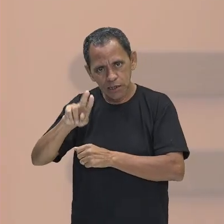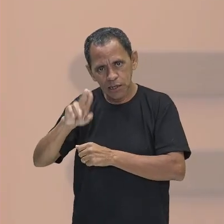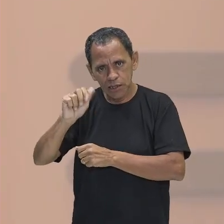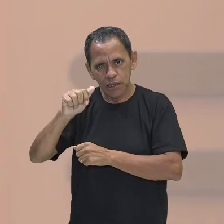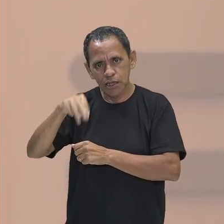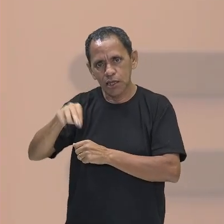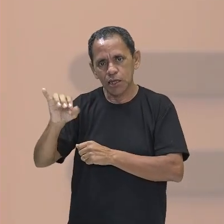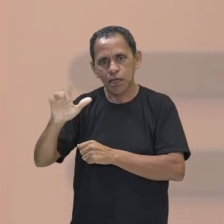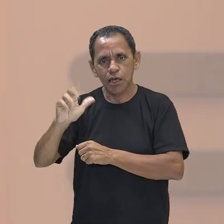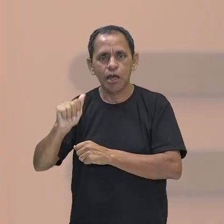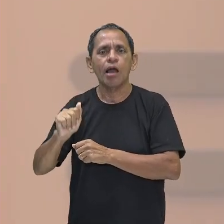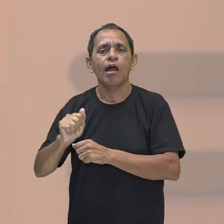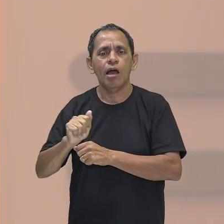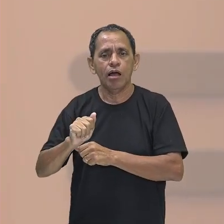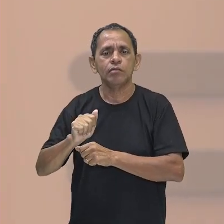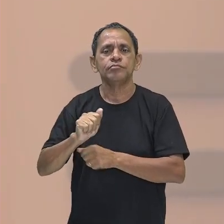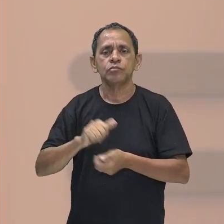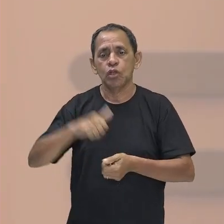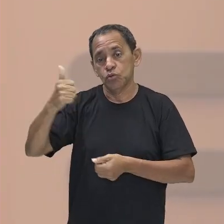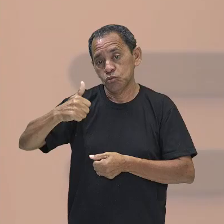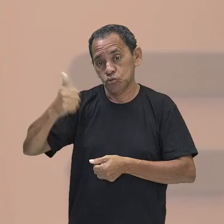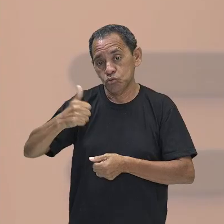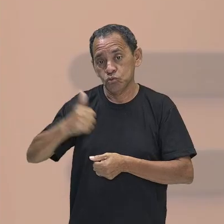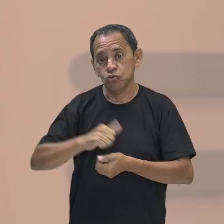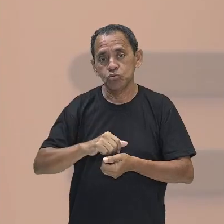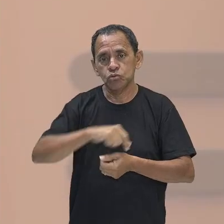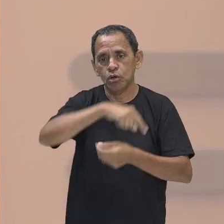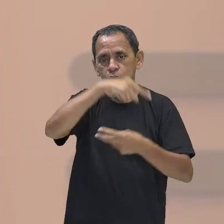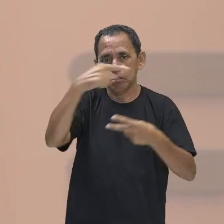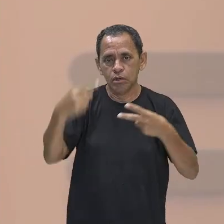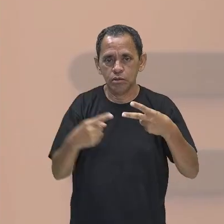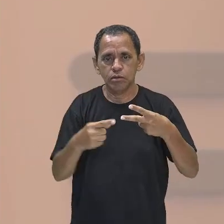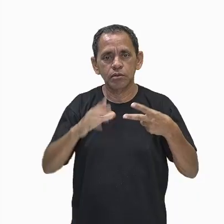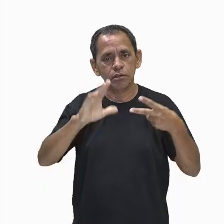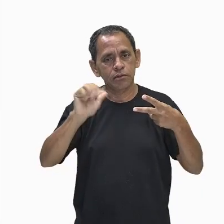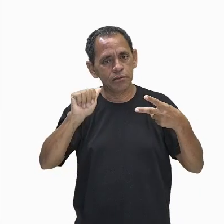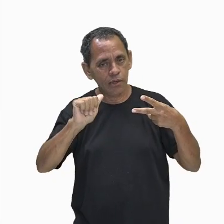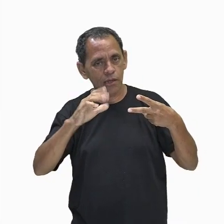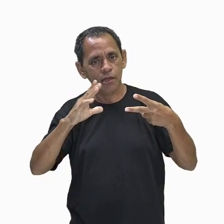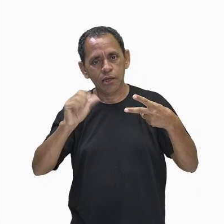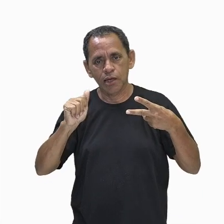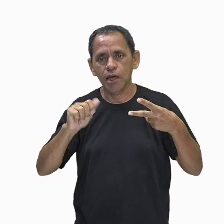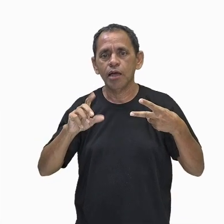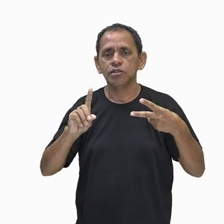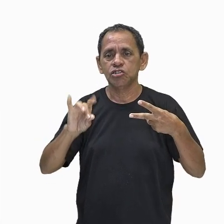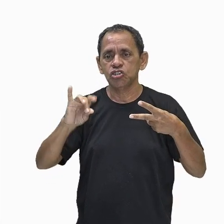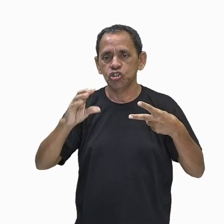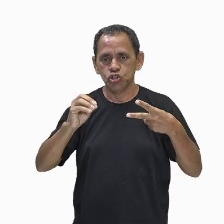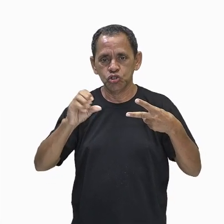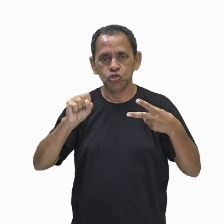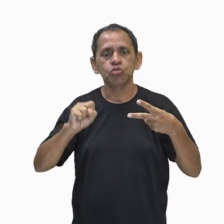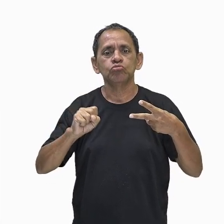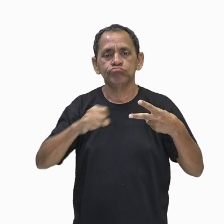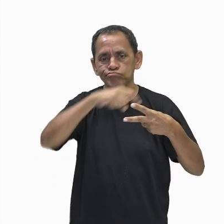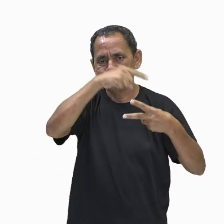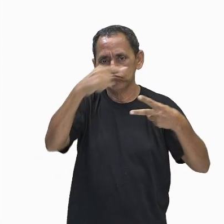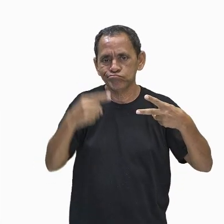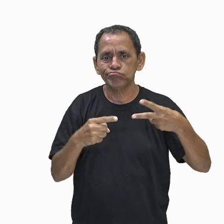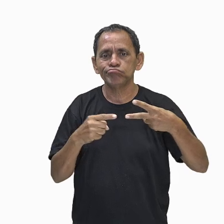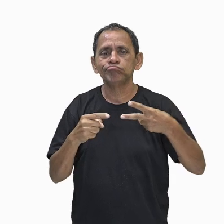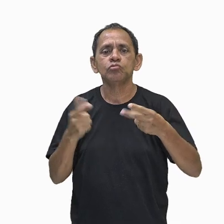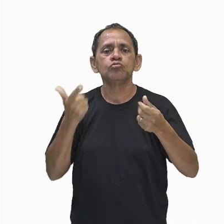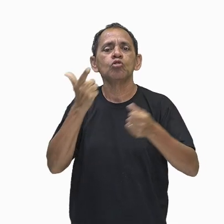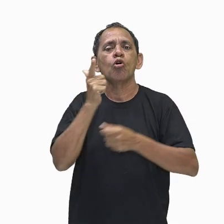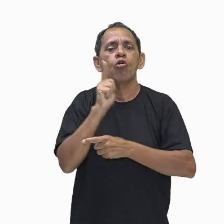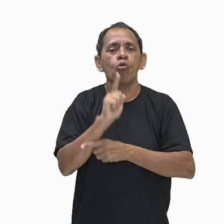um segundo povo que nós vamos falar será, então, sobre os acádios. Então, acompanhe, olha só, os acádios conquistaram e